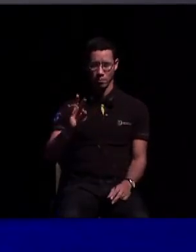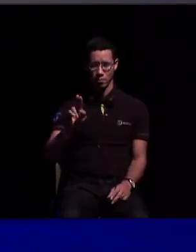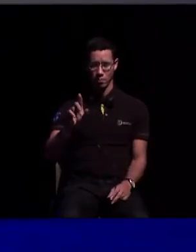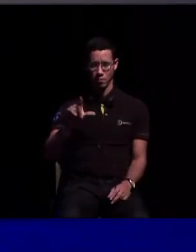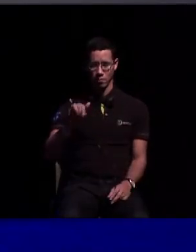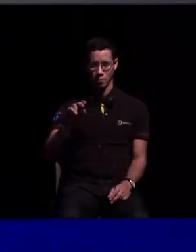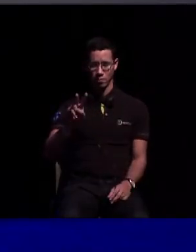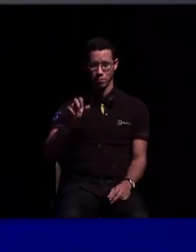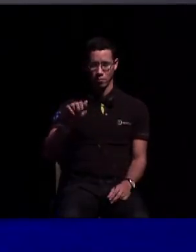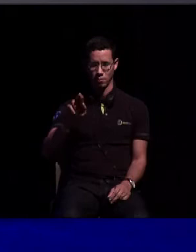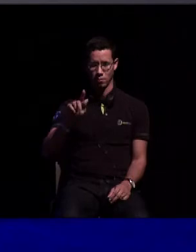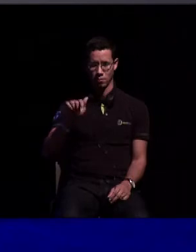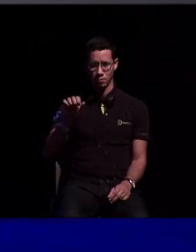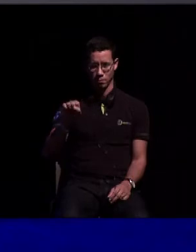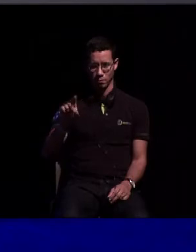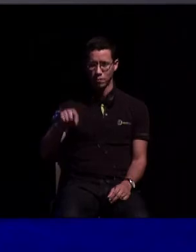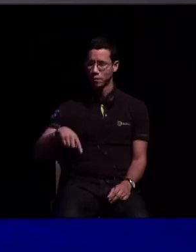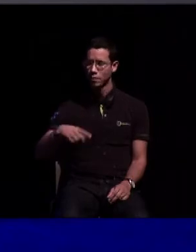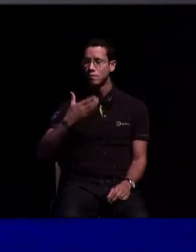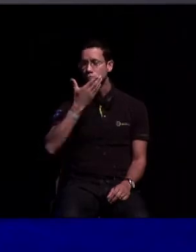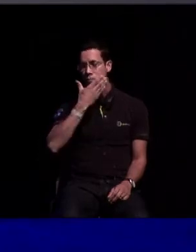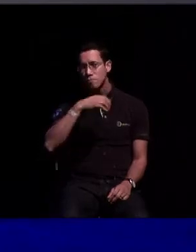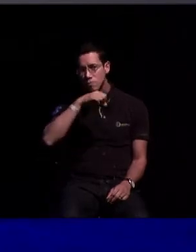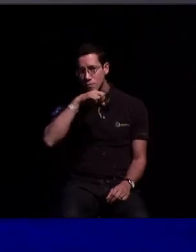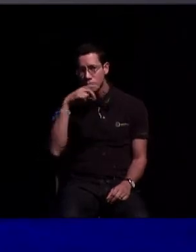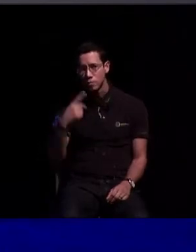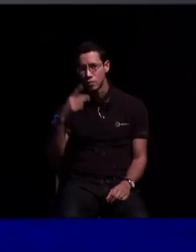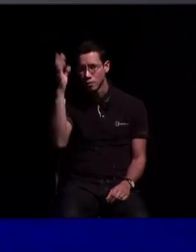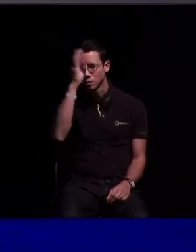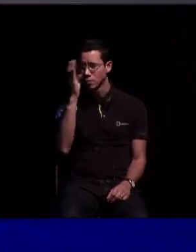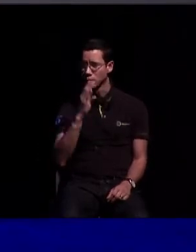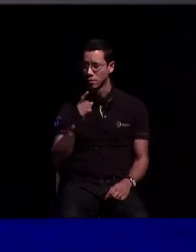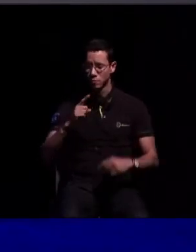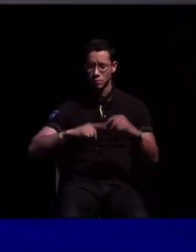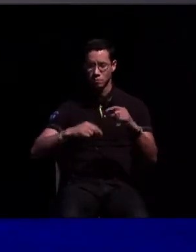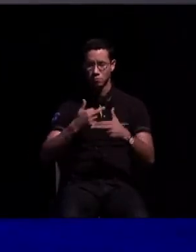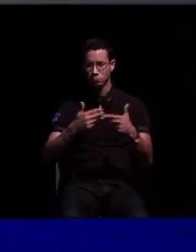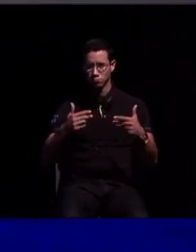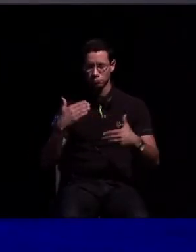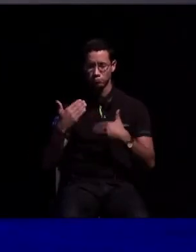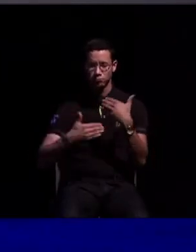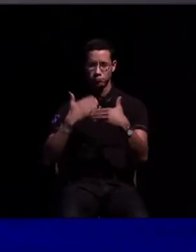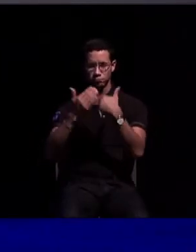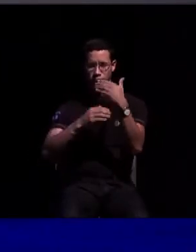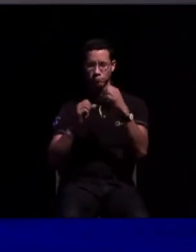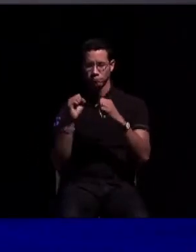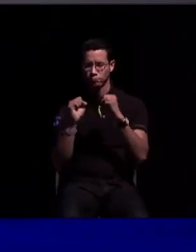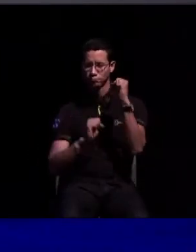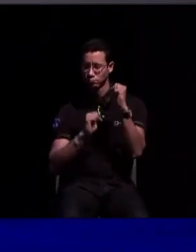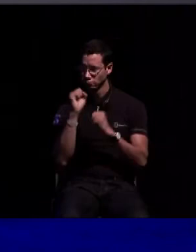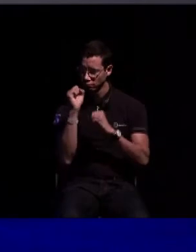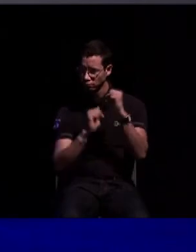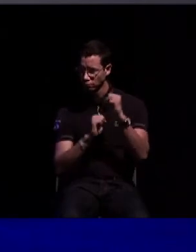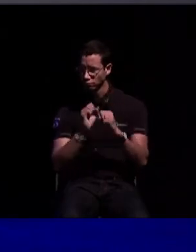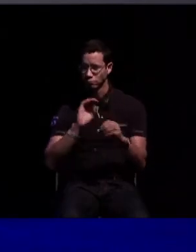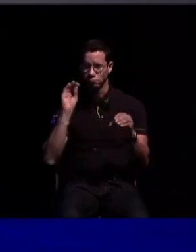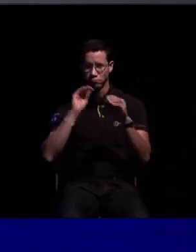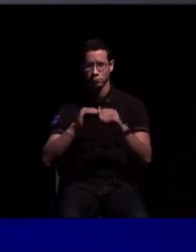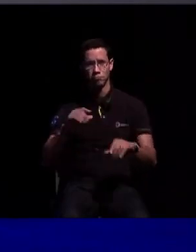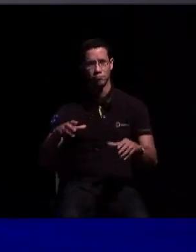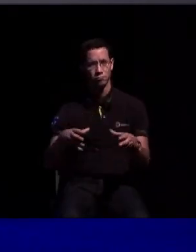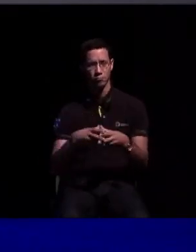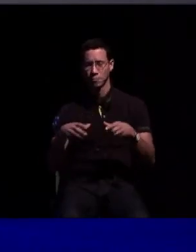o pai de um Brasil material, né? Quer dizer, se industrializando, incluindo a classe